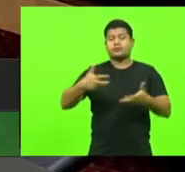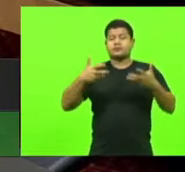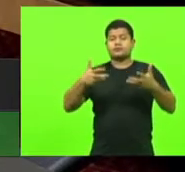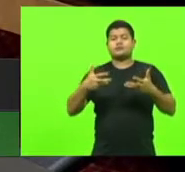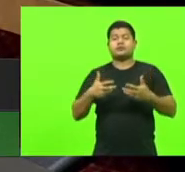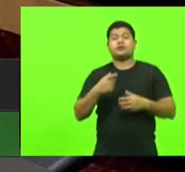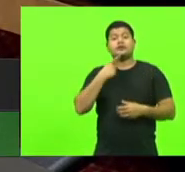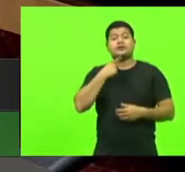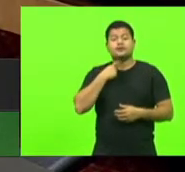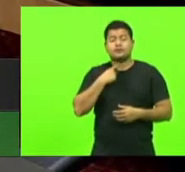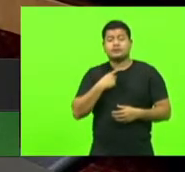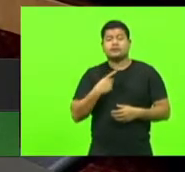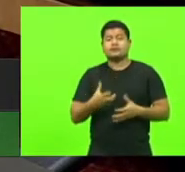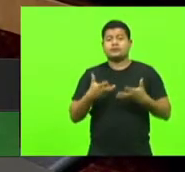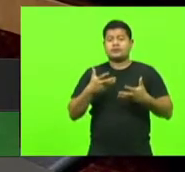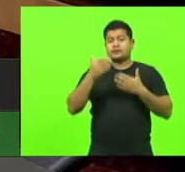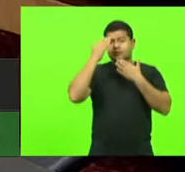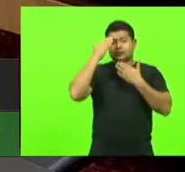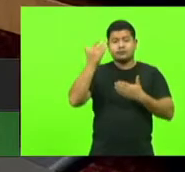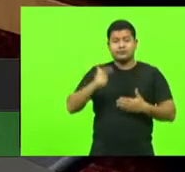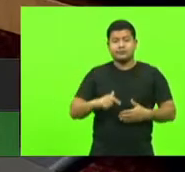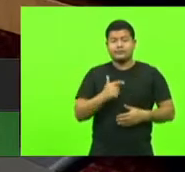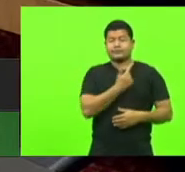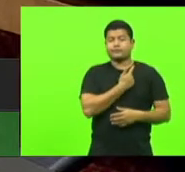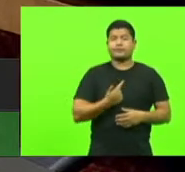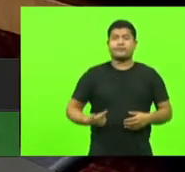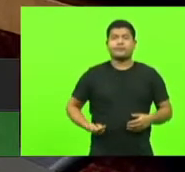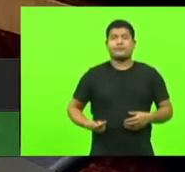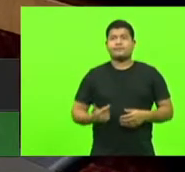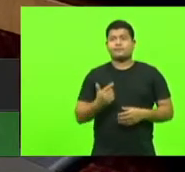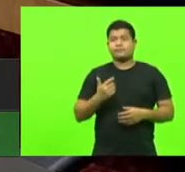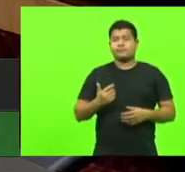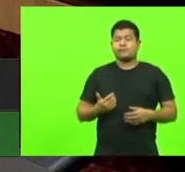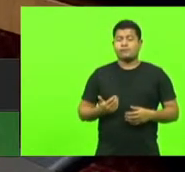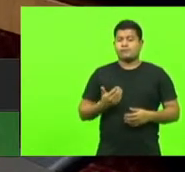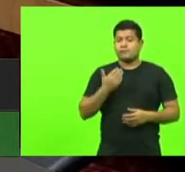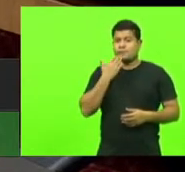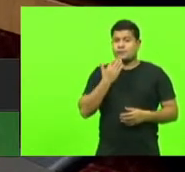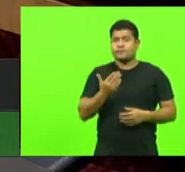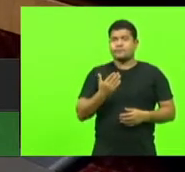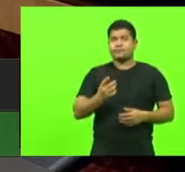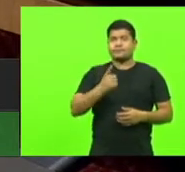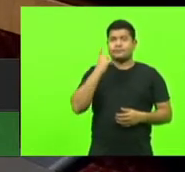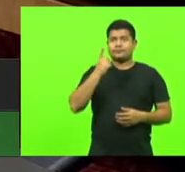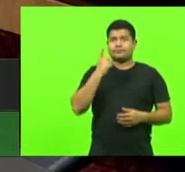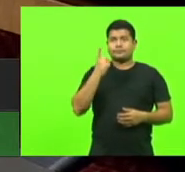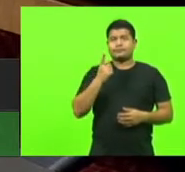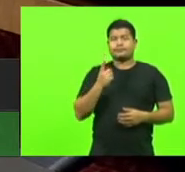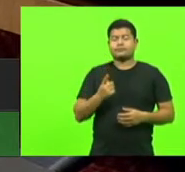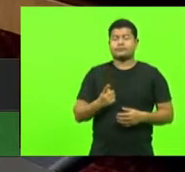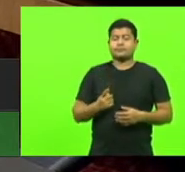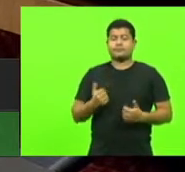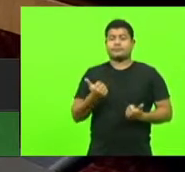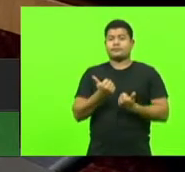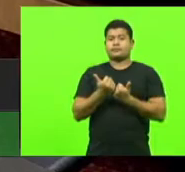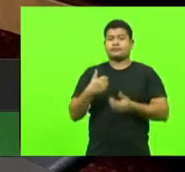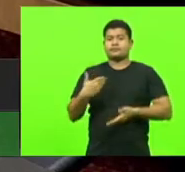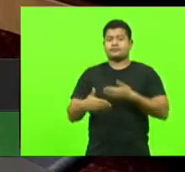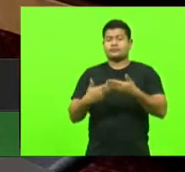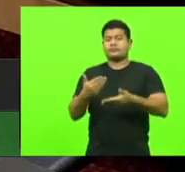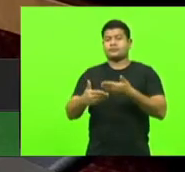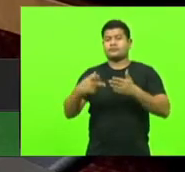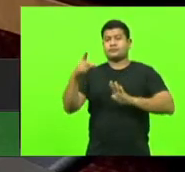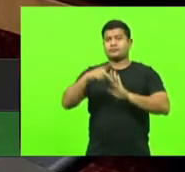aqui agradecer ao governo, pedir e aos deputados e deputadas que apoiaram a tramitação desse projeto